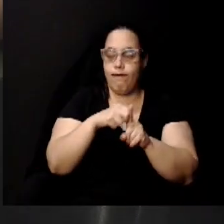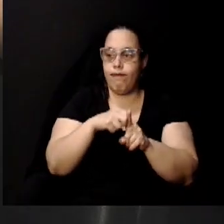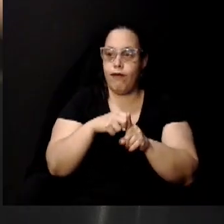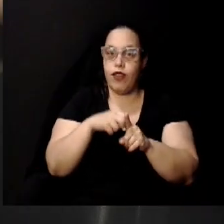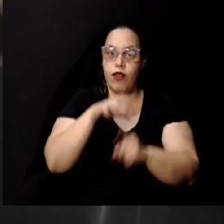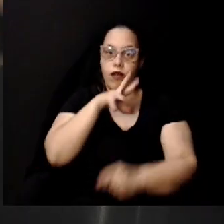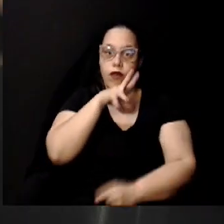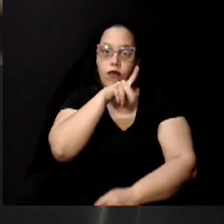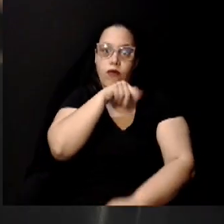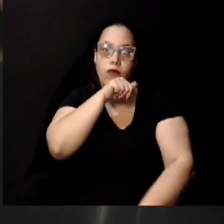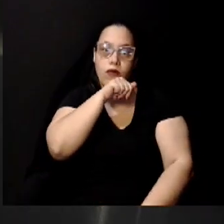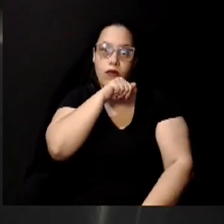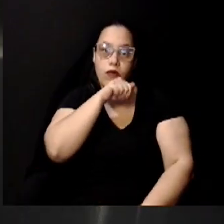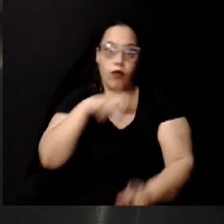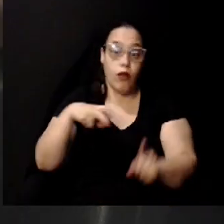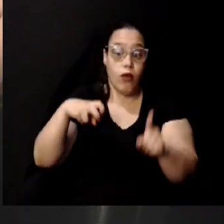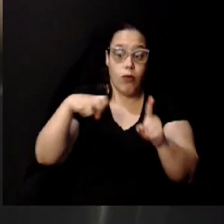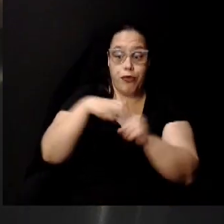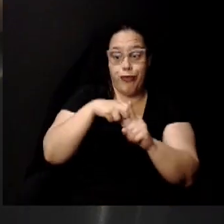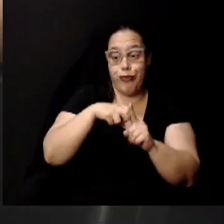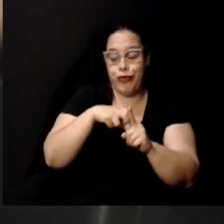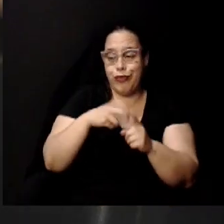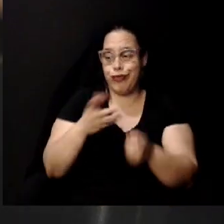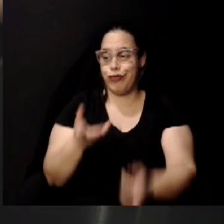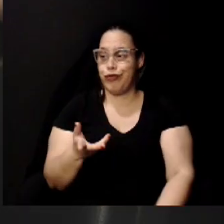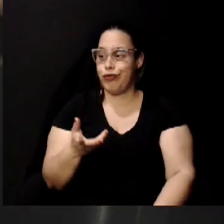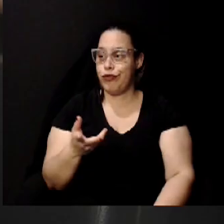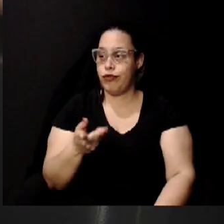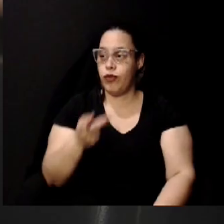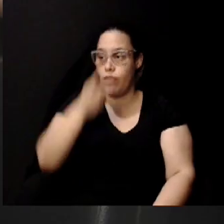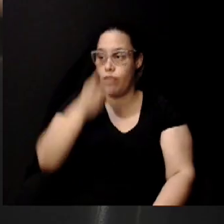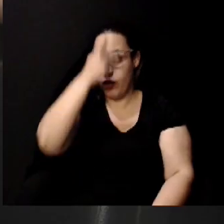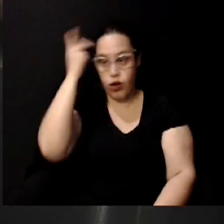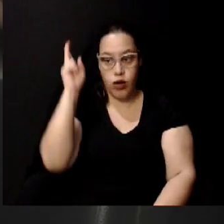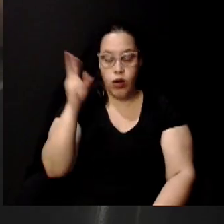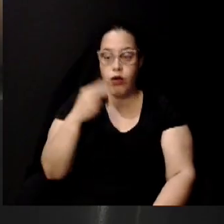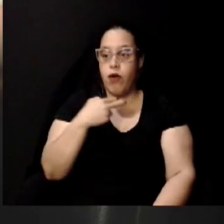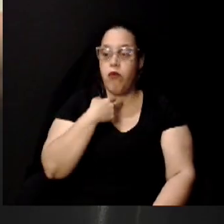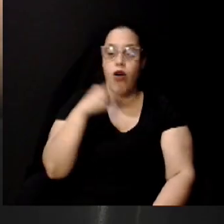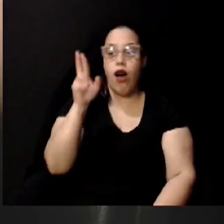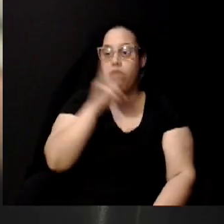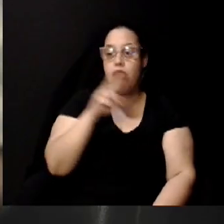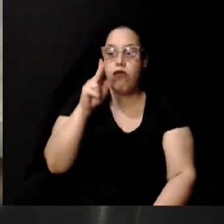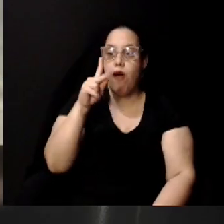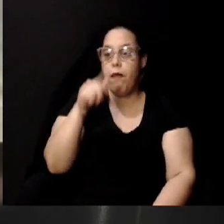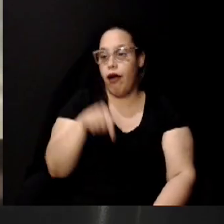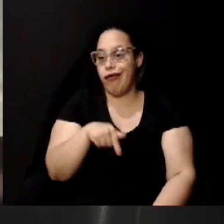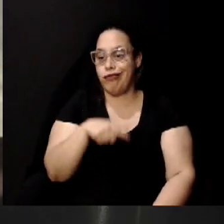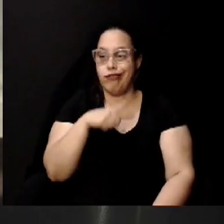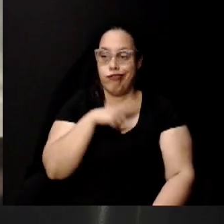sendo atropelados, as pessoas não podem usar o parque, né? Você tem...